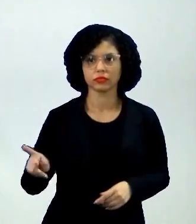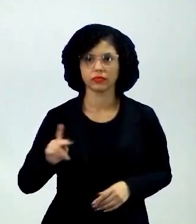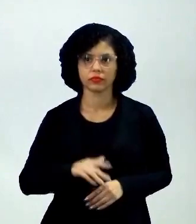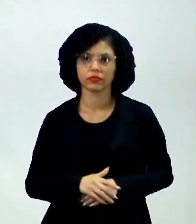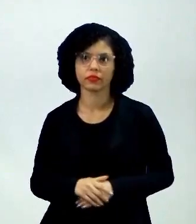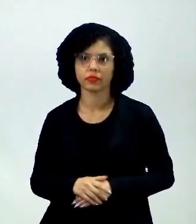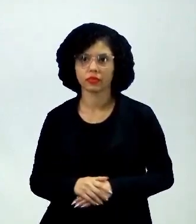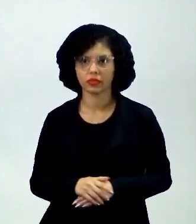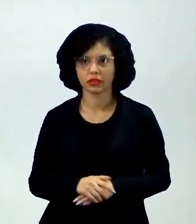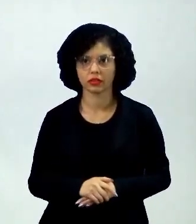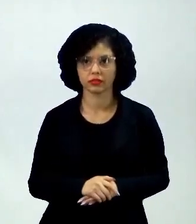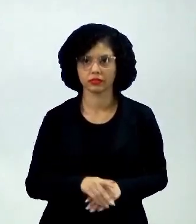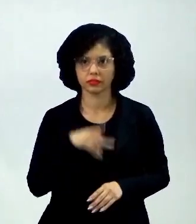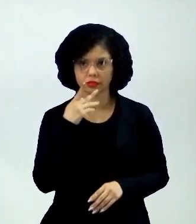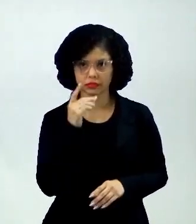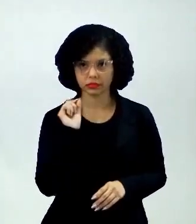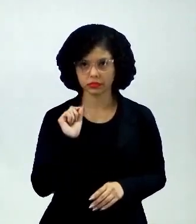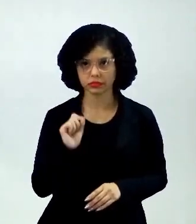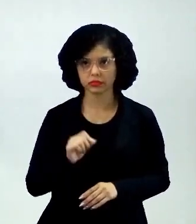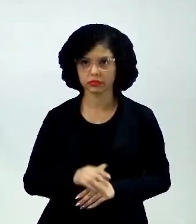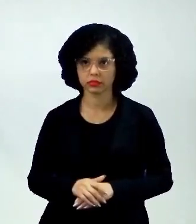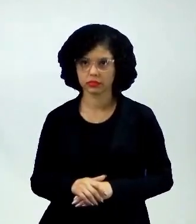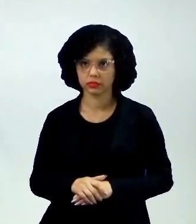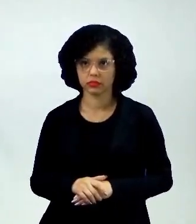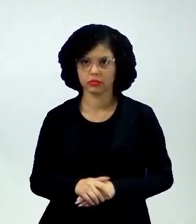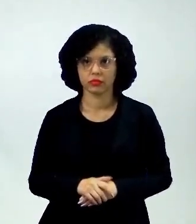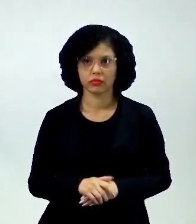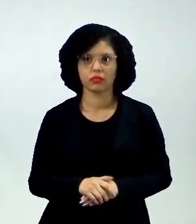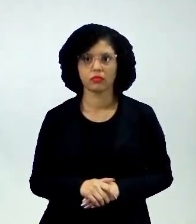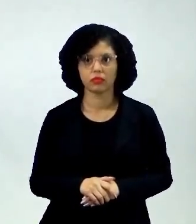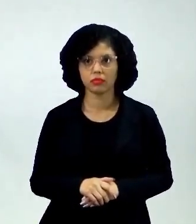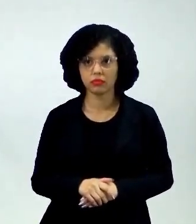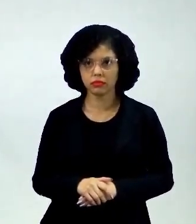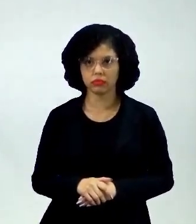professora? Digamos aqui nós temos, né?